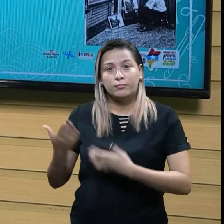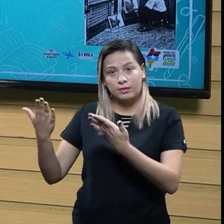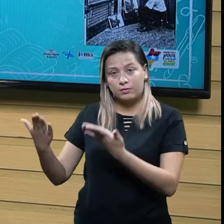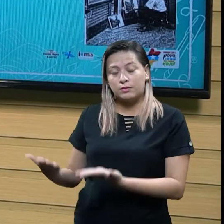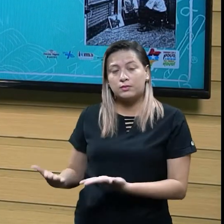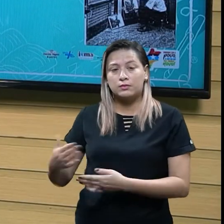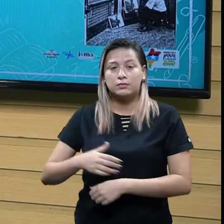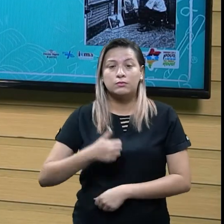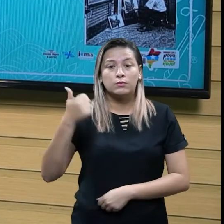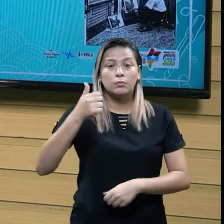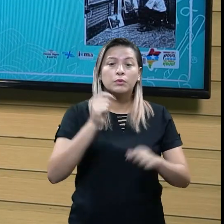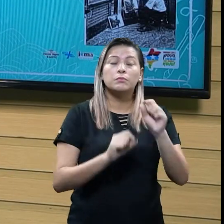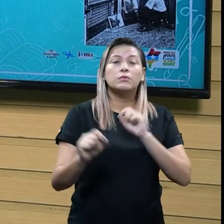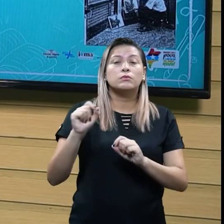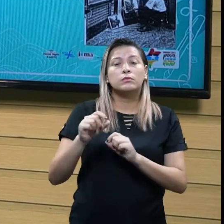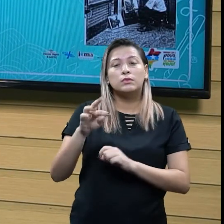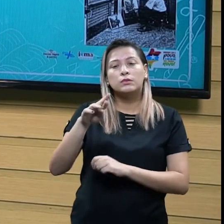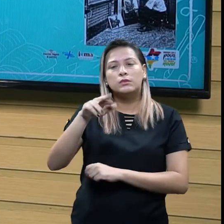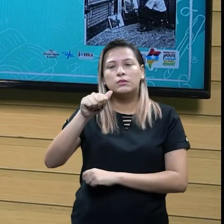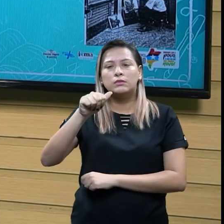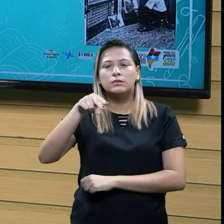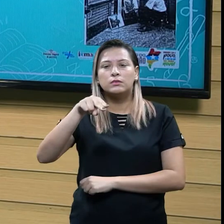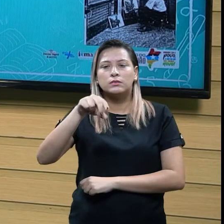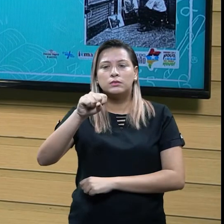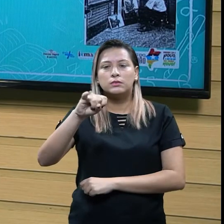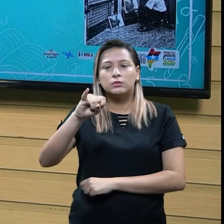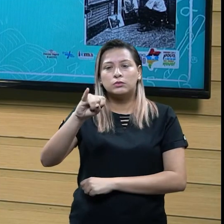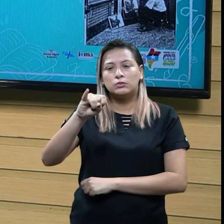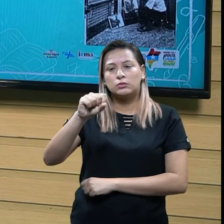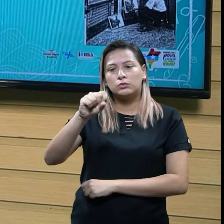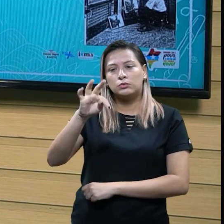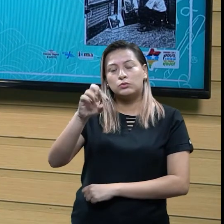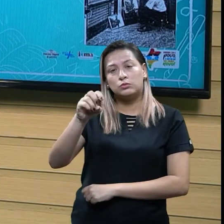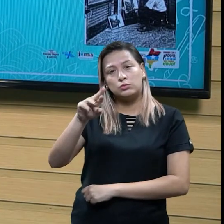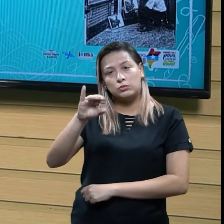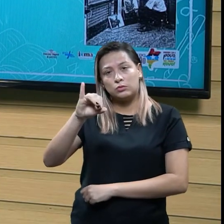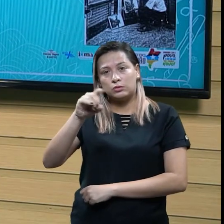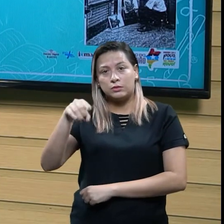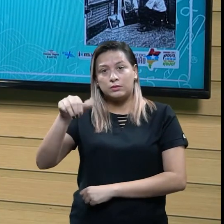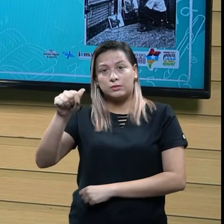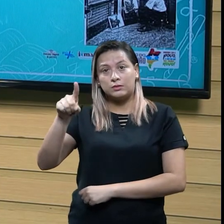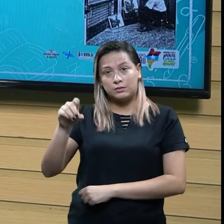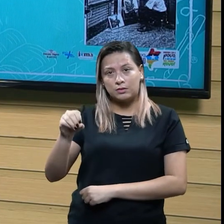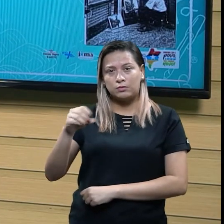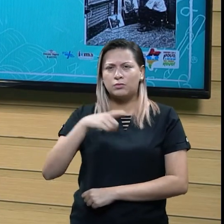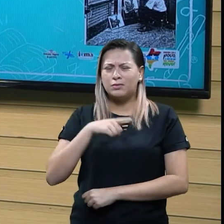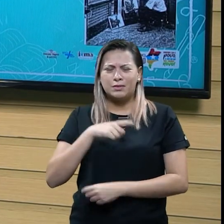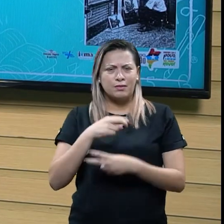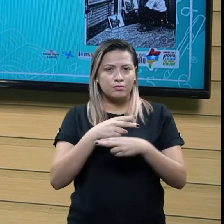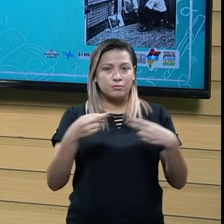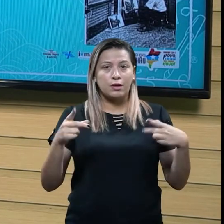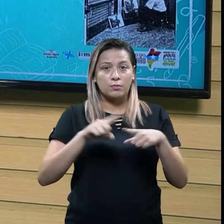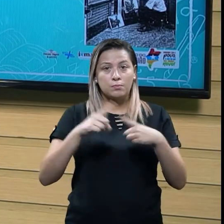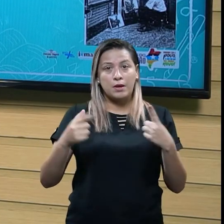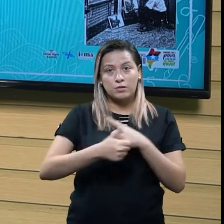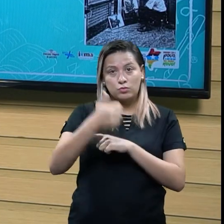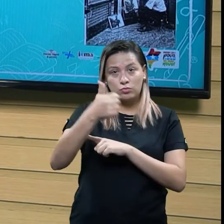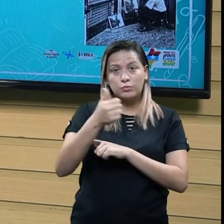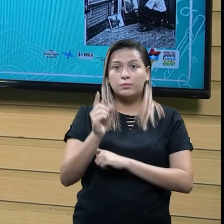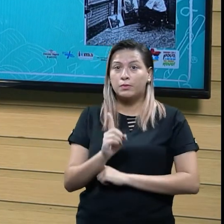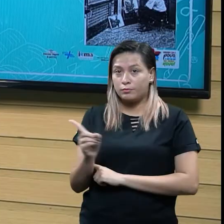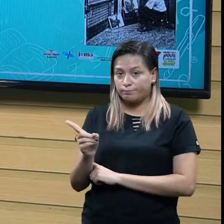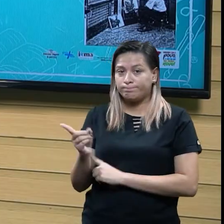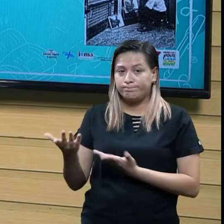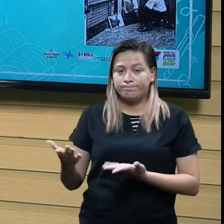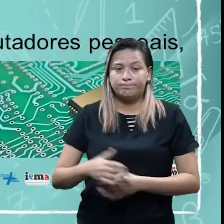este foi o primeiro transistorizado. Tivemos outros depois, mas o Tradic foi o primeiro